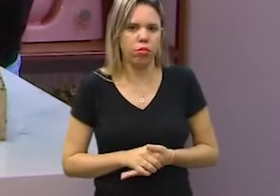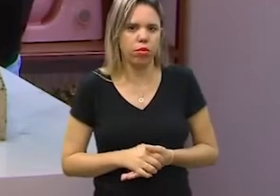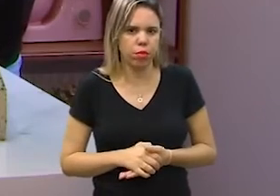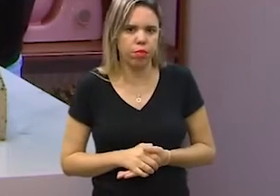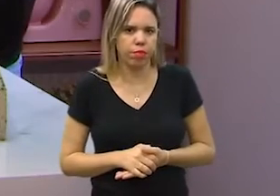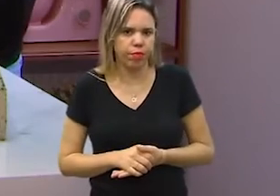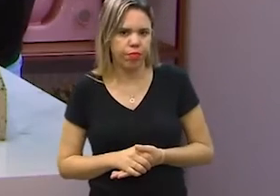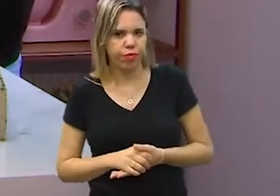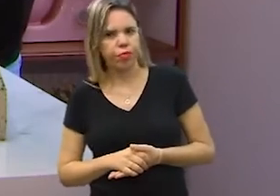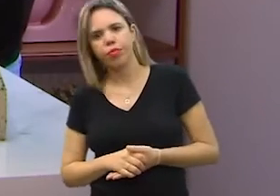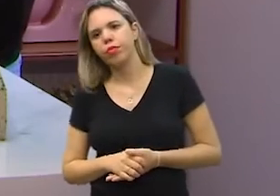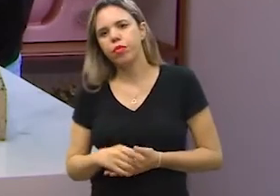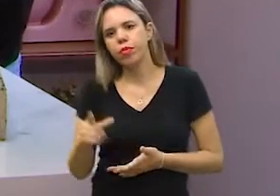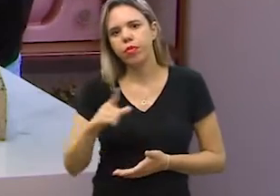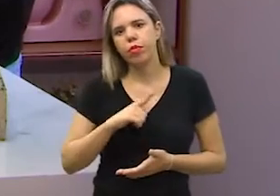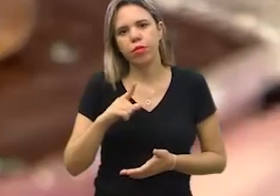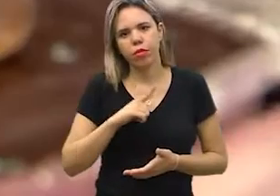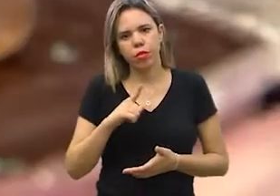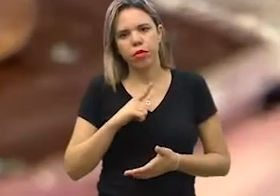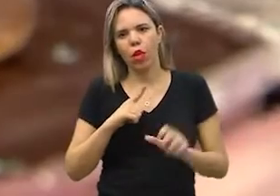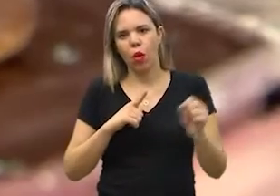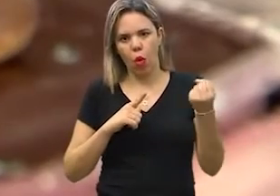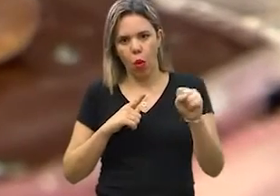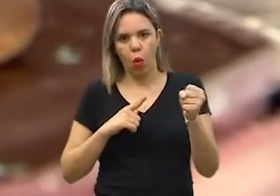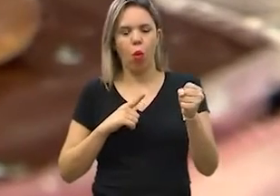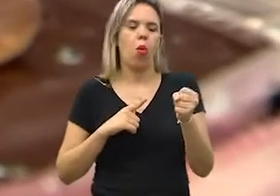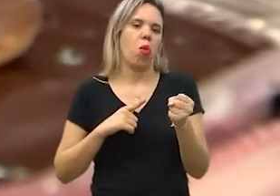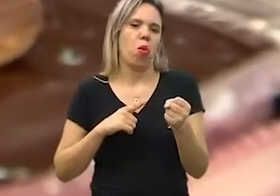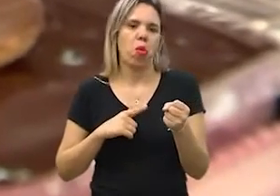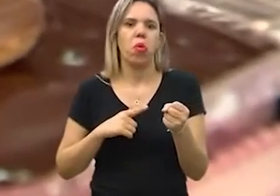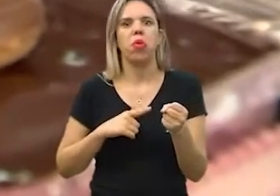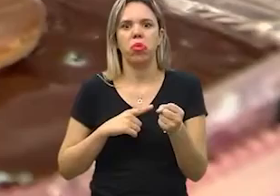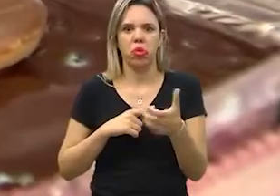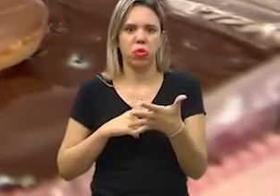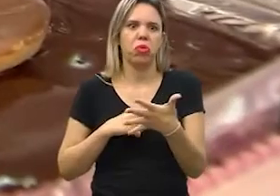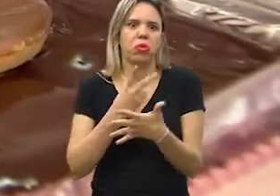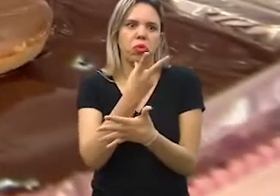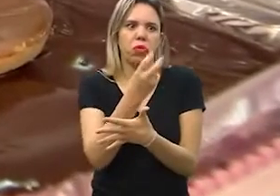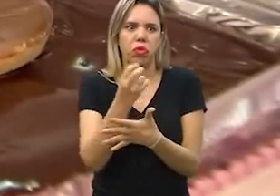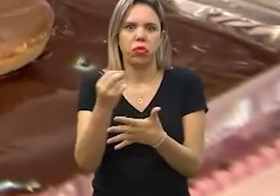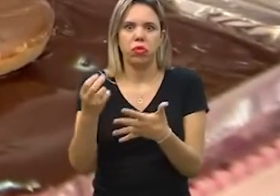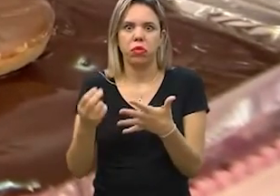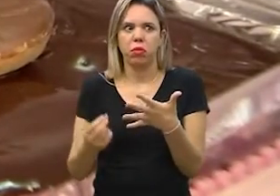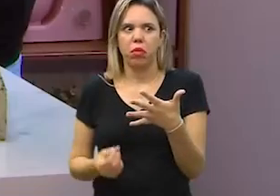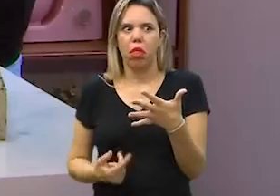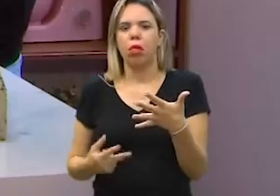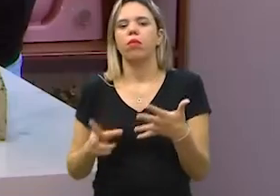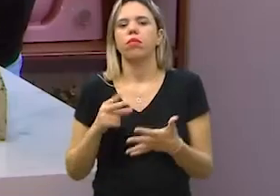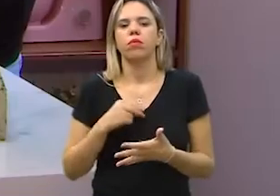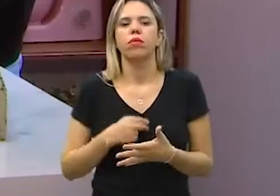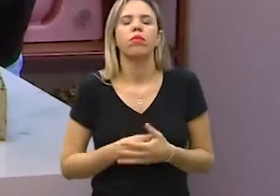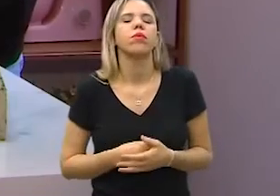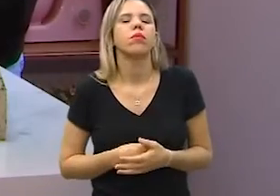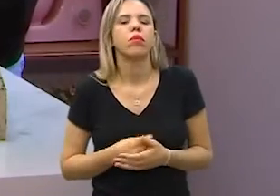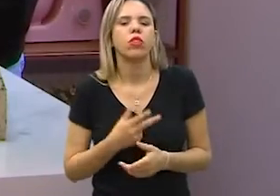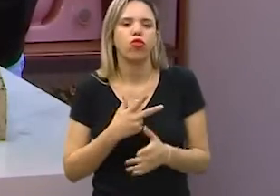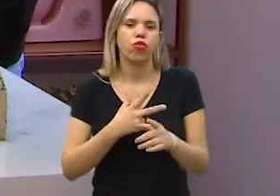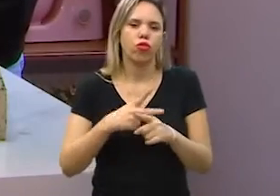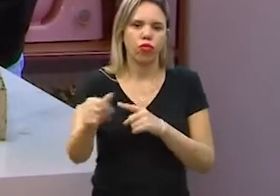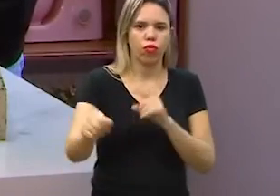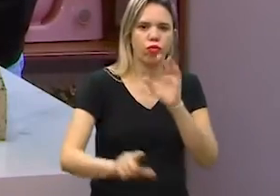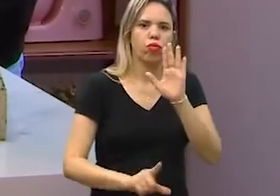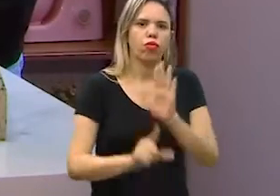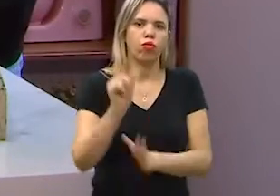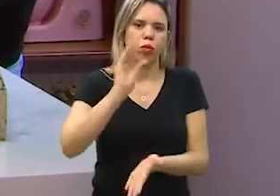aí. Considerando vendendo... que rende 8, né? Exatamente. E aí a gente já recupera